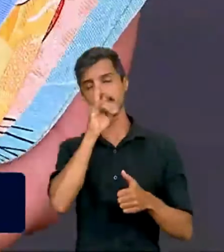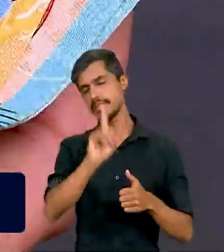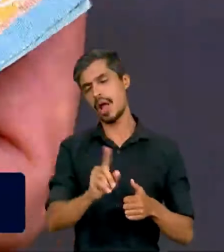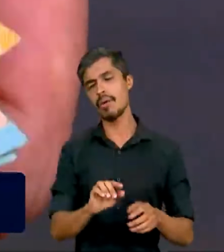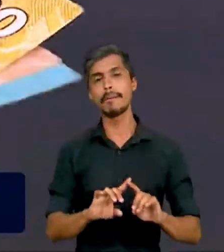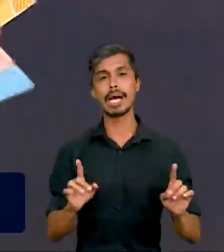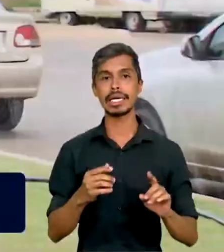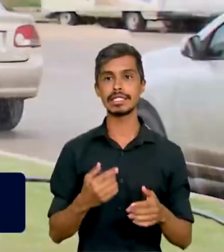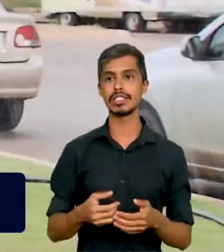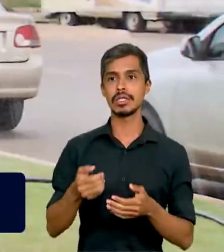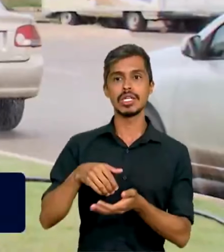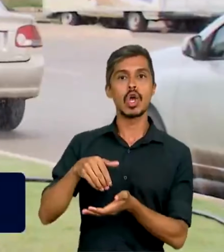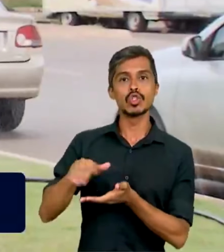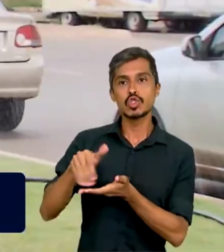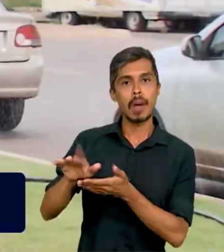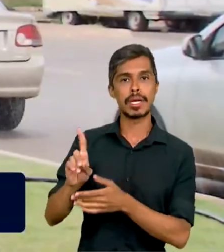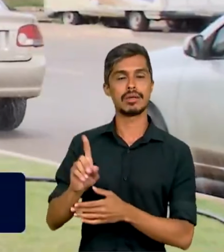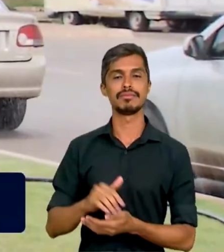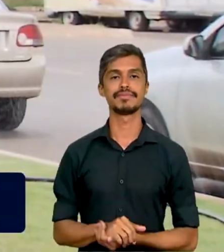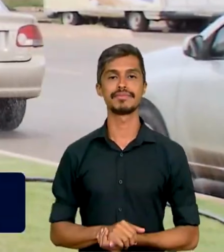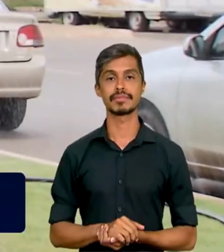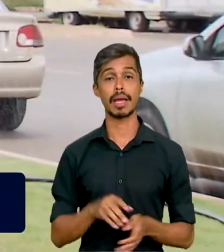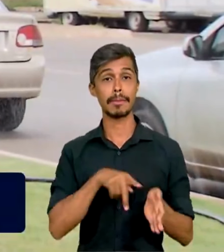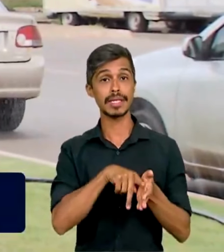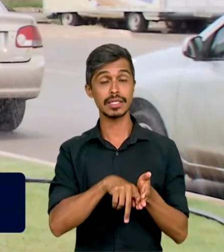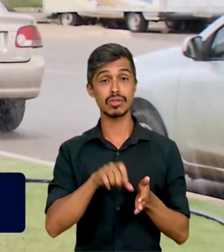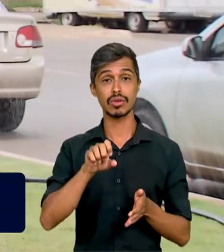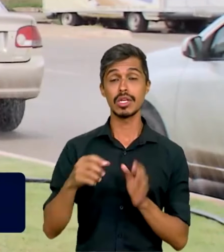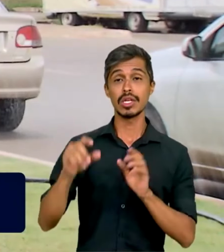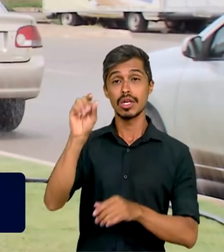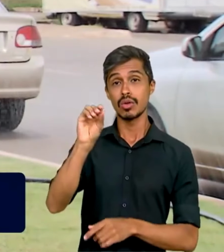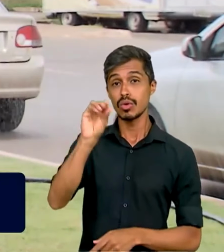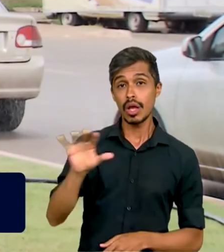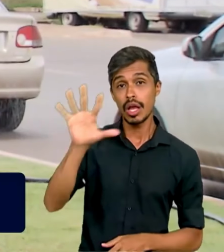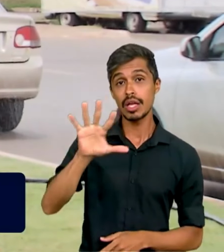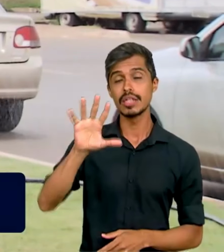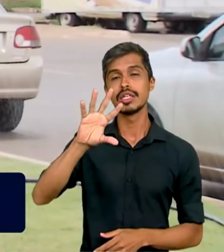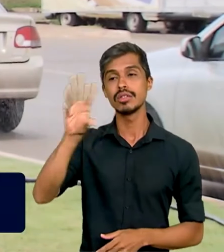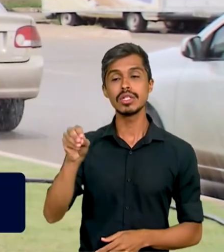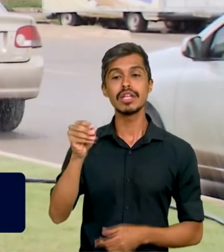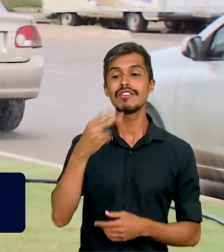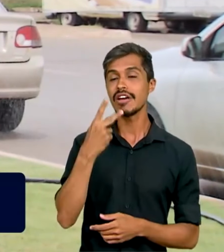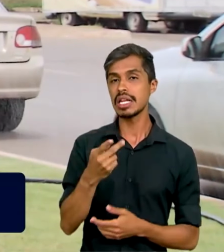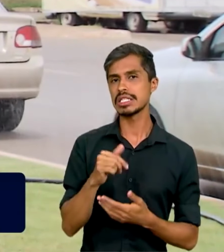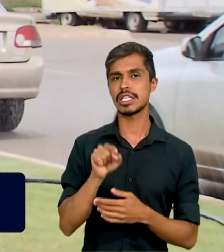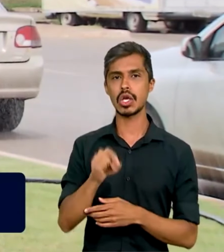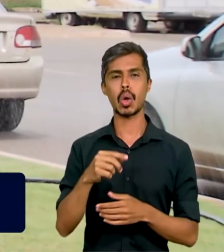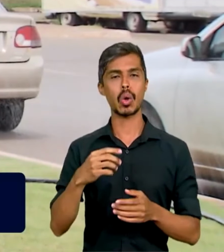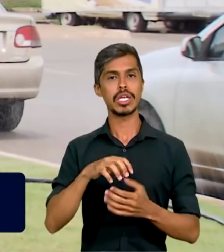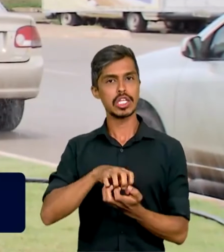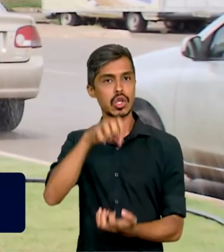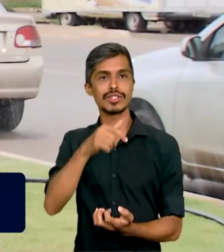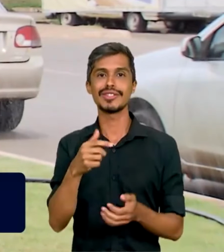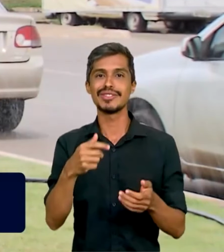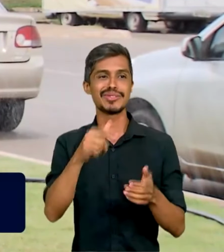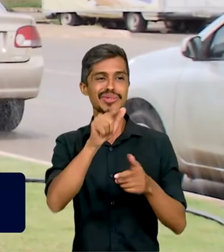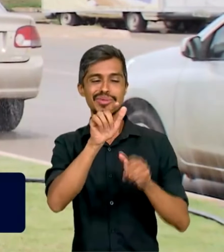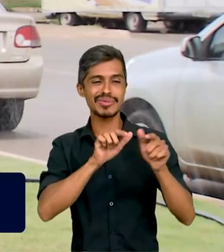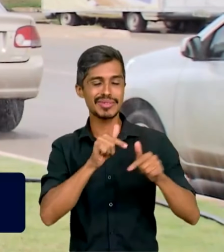não sobra dinheiro não. A pesquisa da Serasa mostra que quase 60% dos idosos não fizeram planejamento para a fase